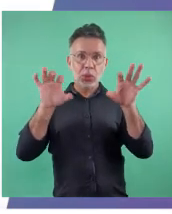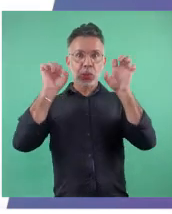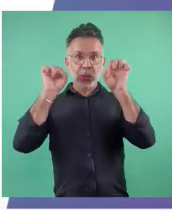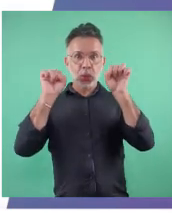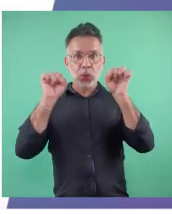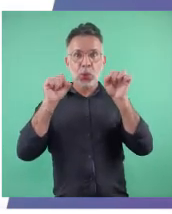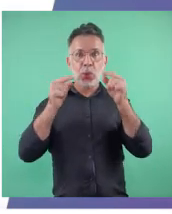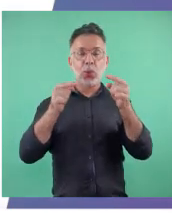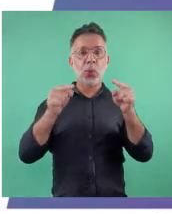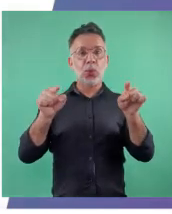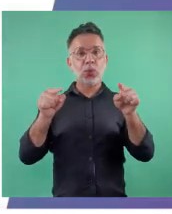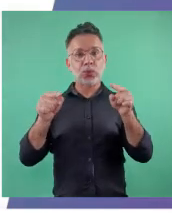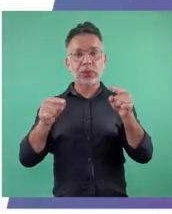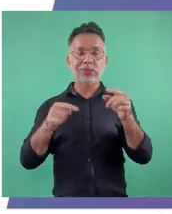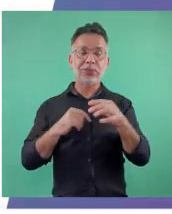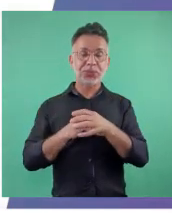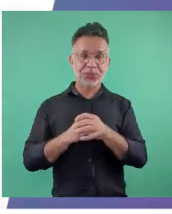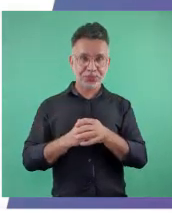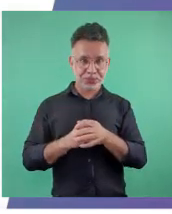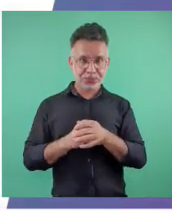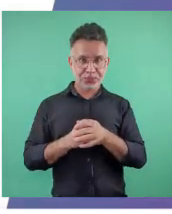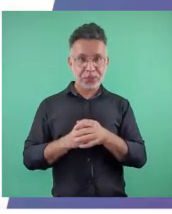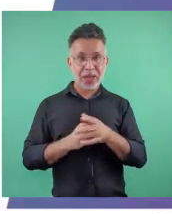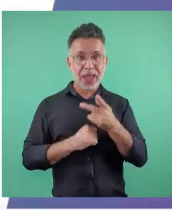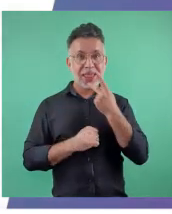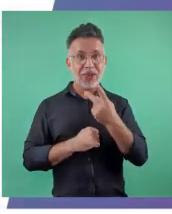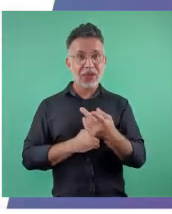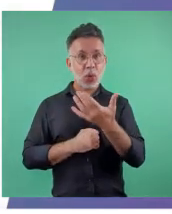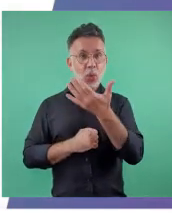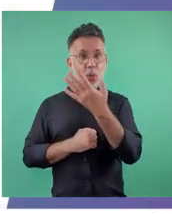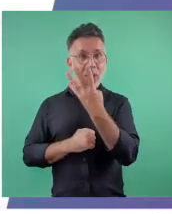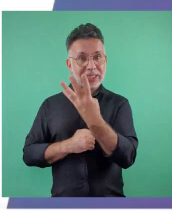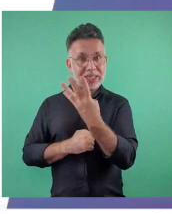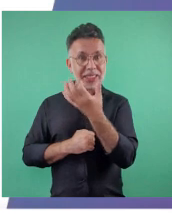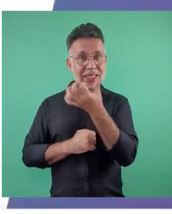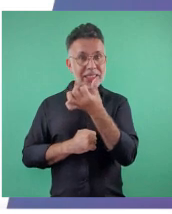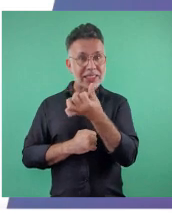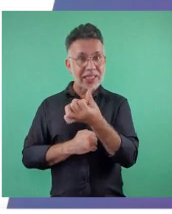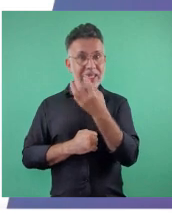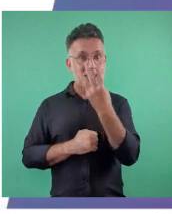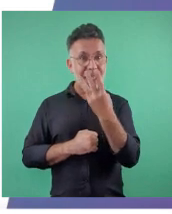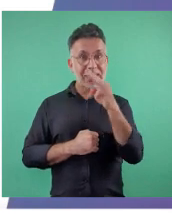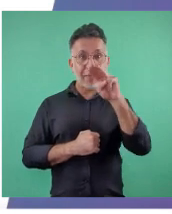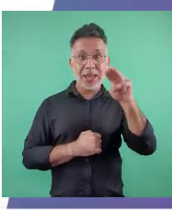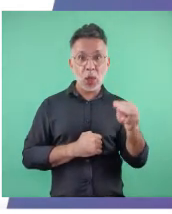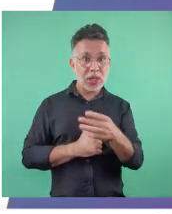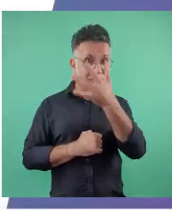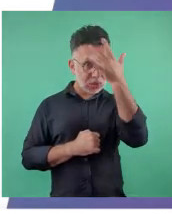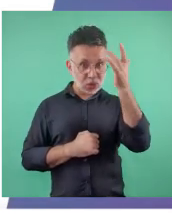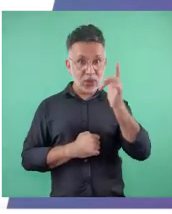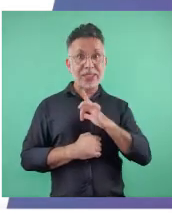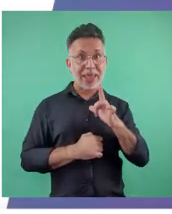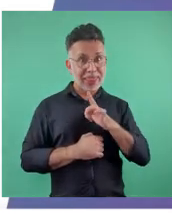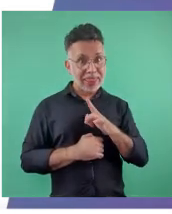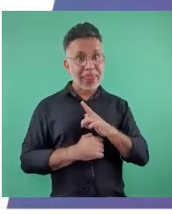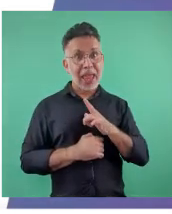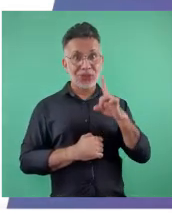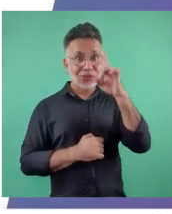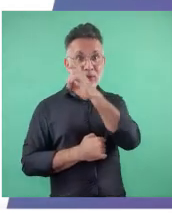em 466 milhões de pessoas que têm algum tipo de dificuldade auditiva no mundo. Isso